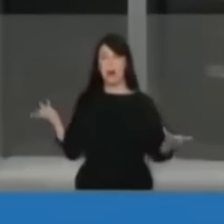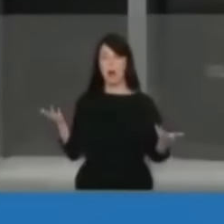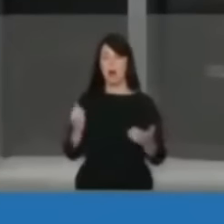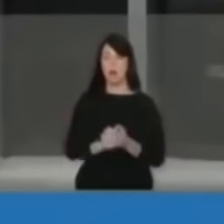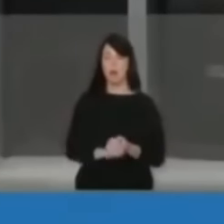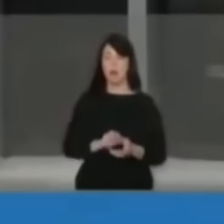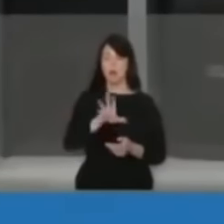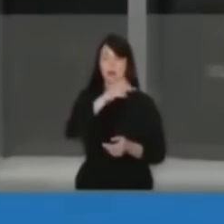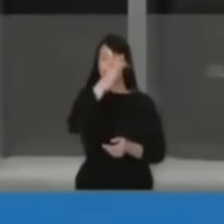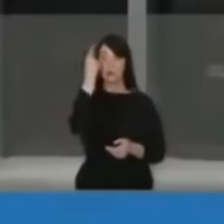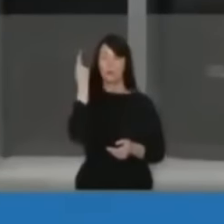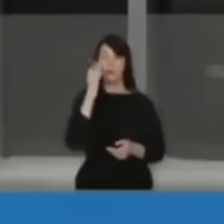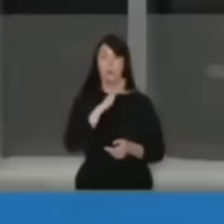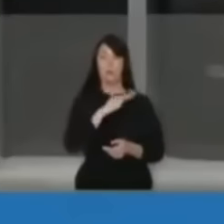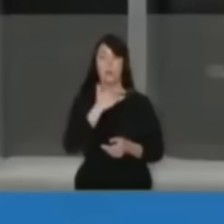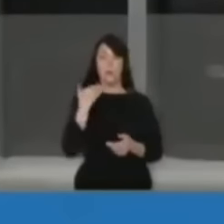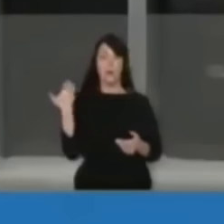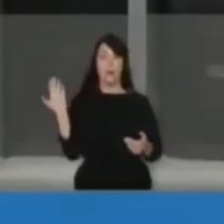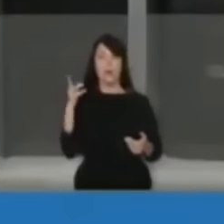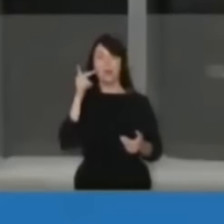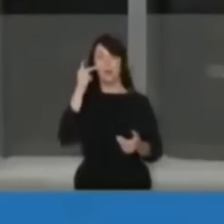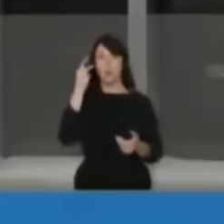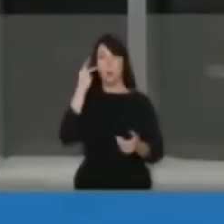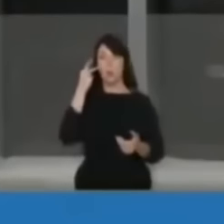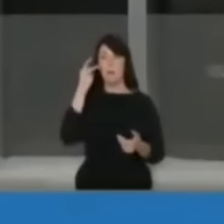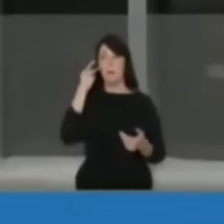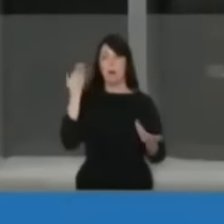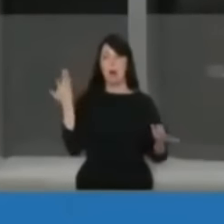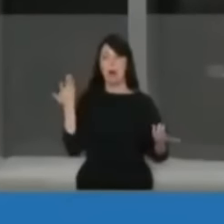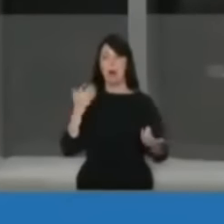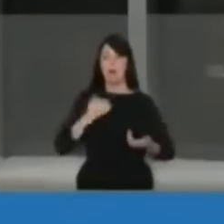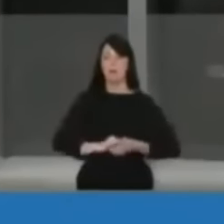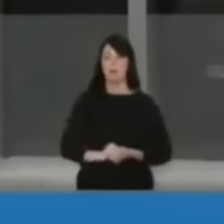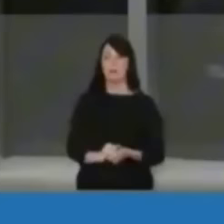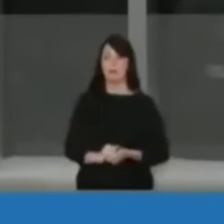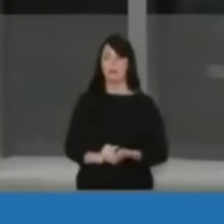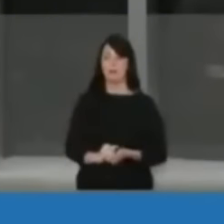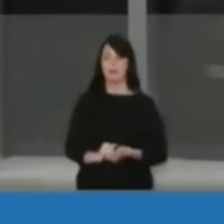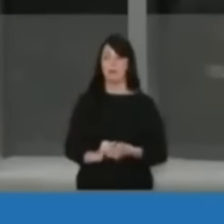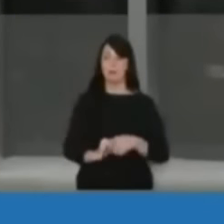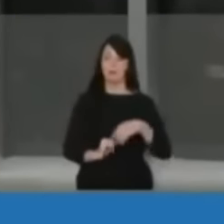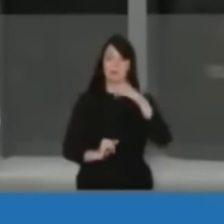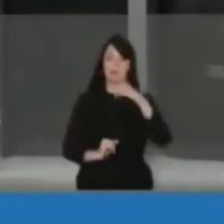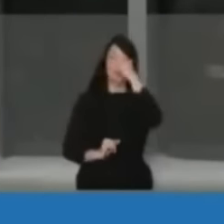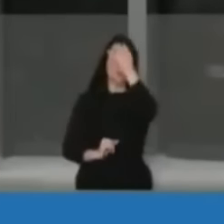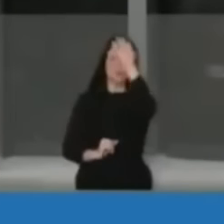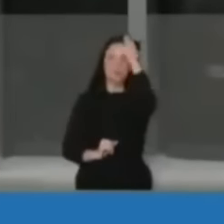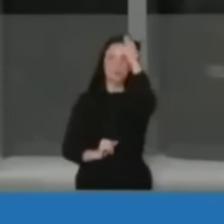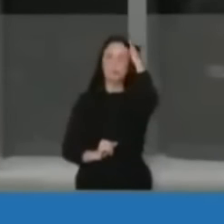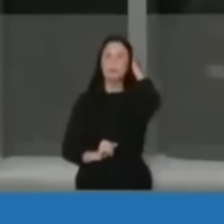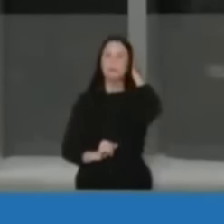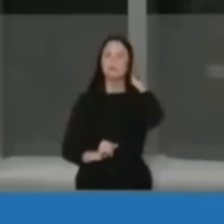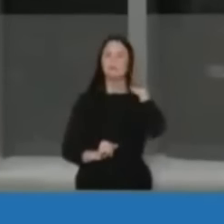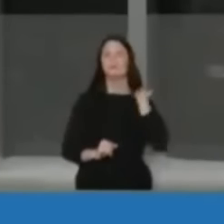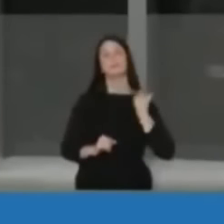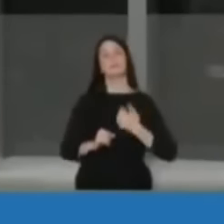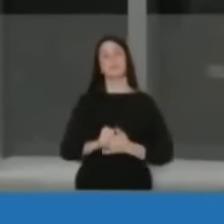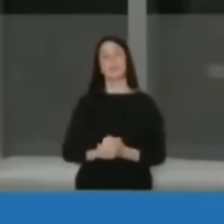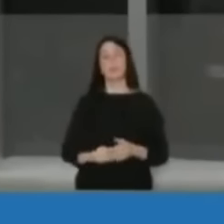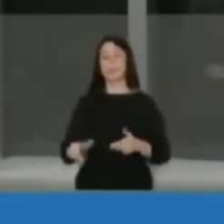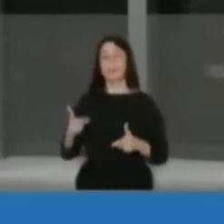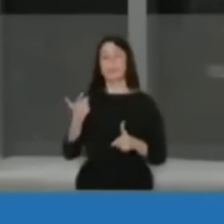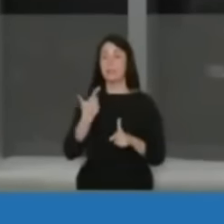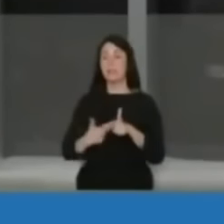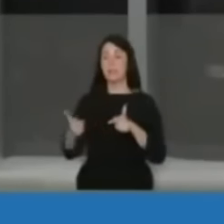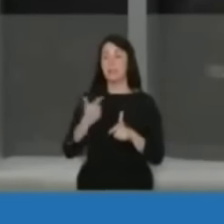morrerem faz parte de uma certa visão que eles têm dessas crises que acontecem